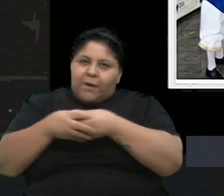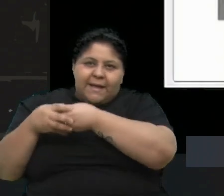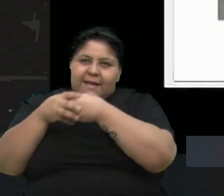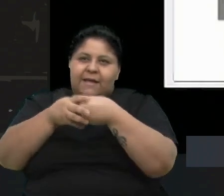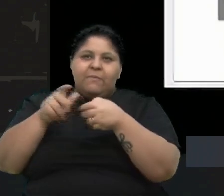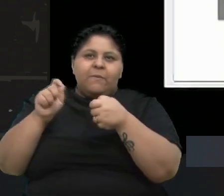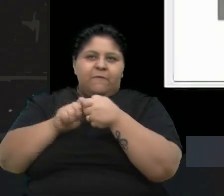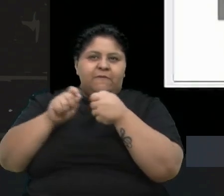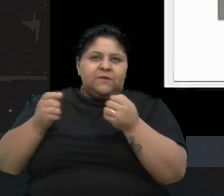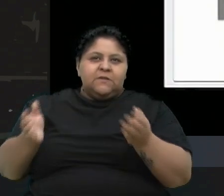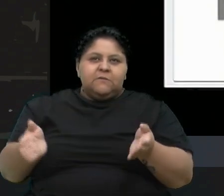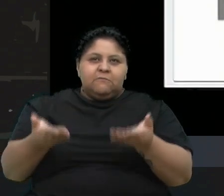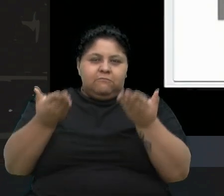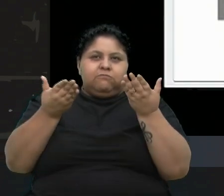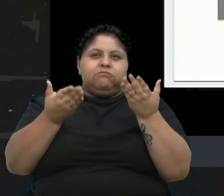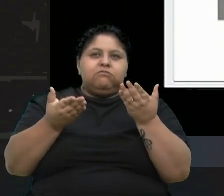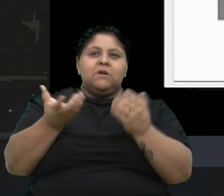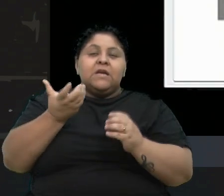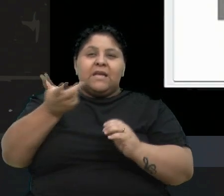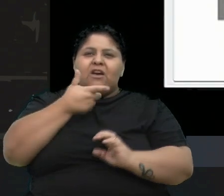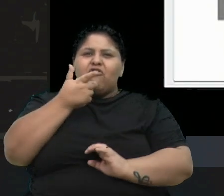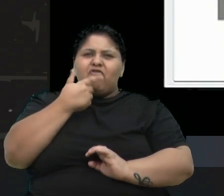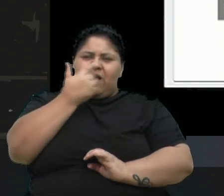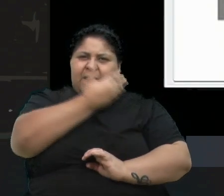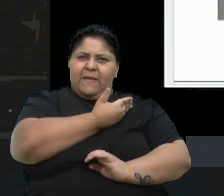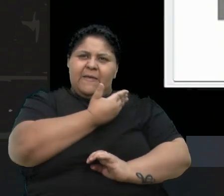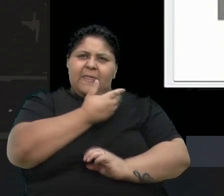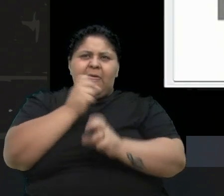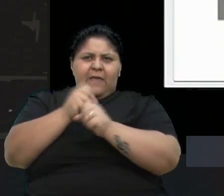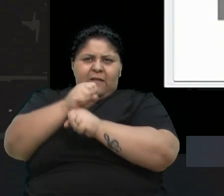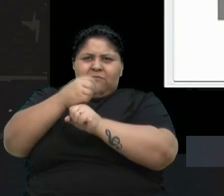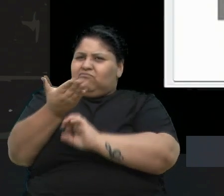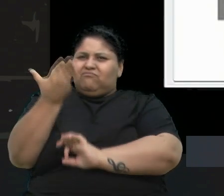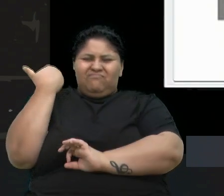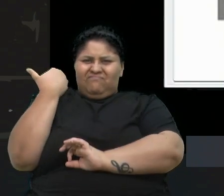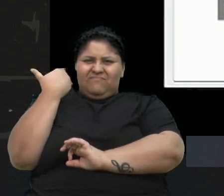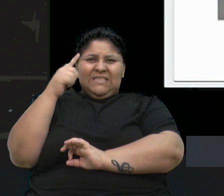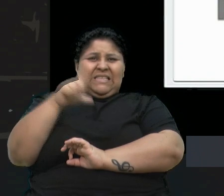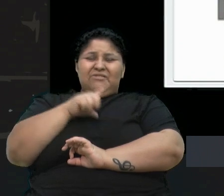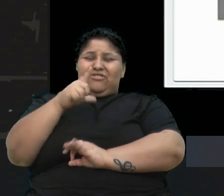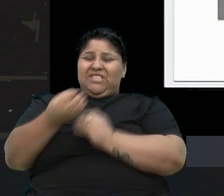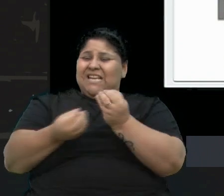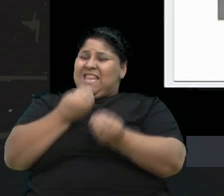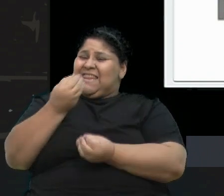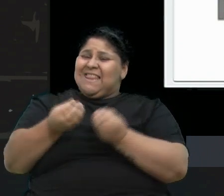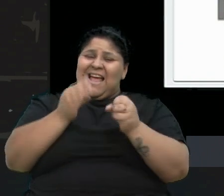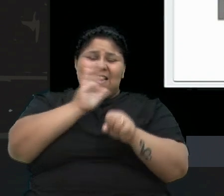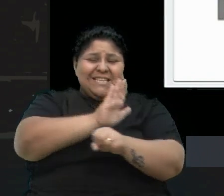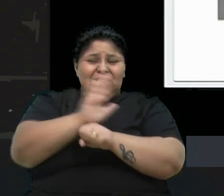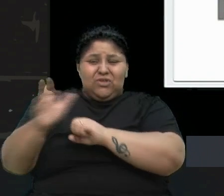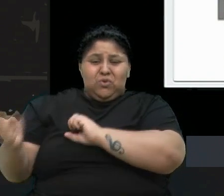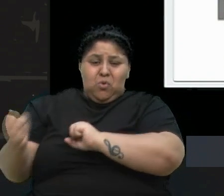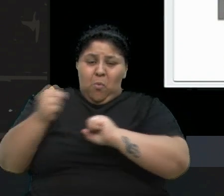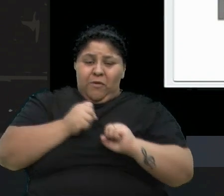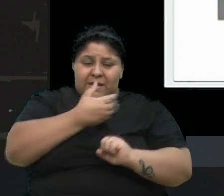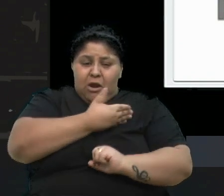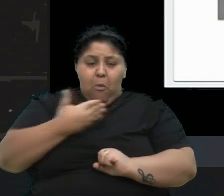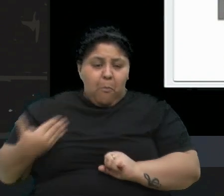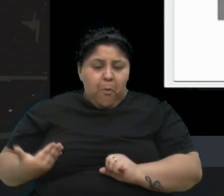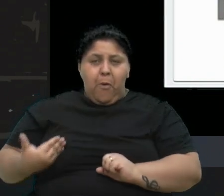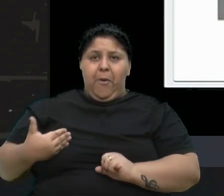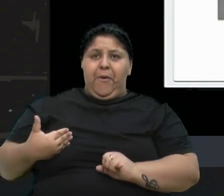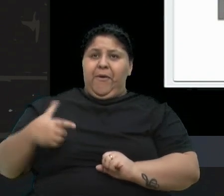quero destacar o seguinte, vereadora Marisol, nos anos anteriores não havia nenhum auxílio do poder público em relação a esse evento, nem